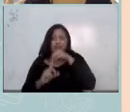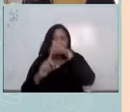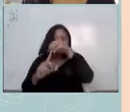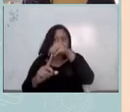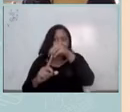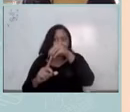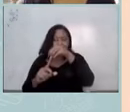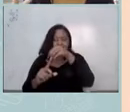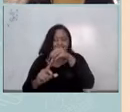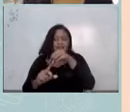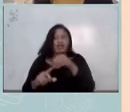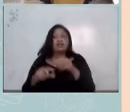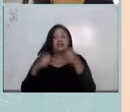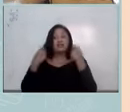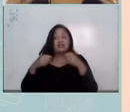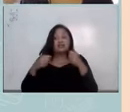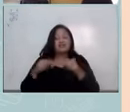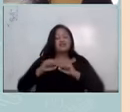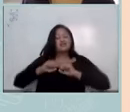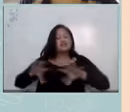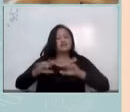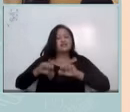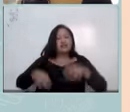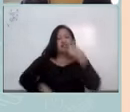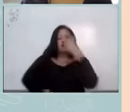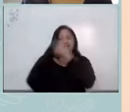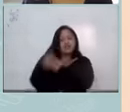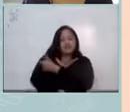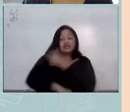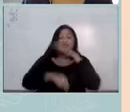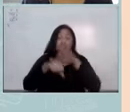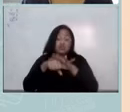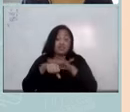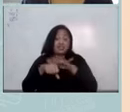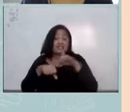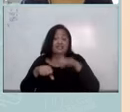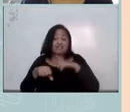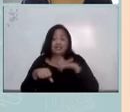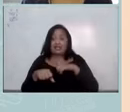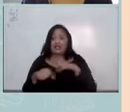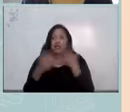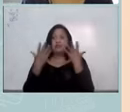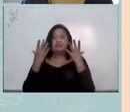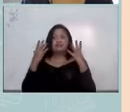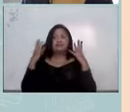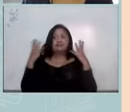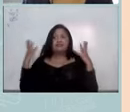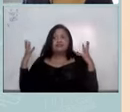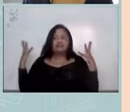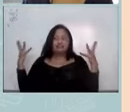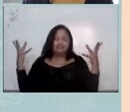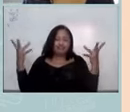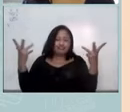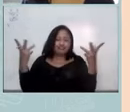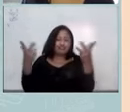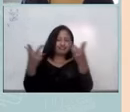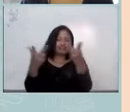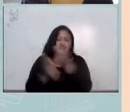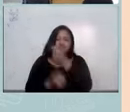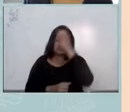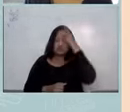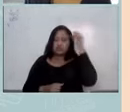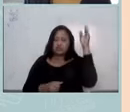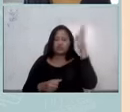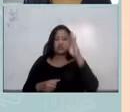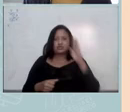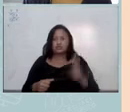gente investir em vacinas. São doenças que acometem aí milhares de pessoas todo ano aí no mundo todo, inclusive aqui no Brasil, e